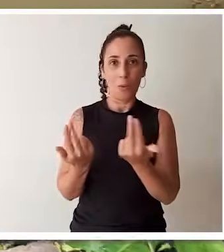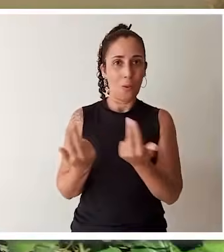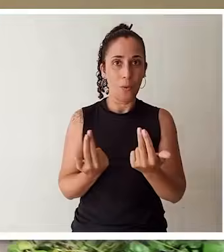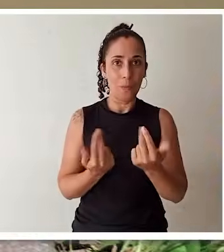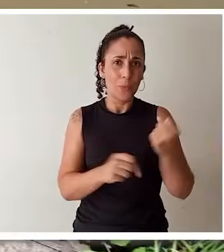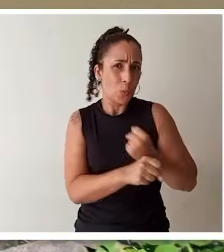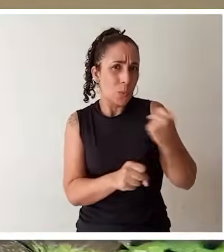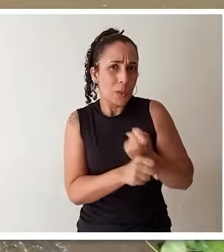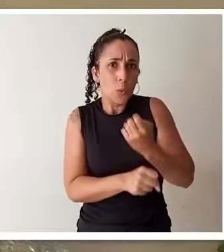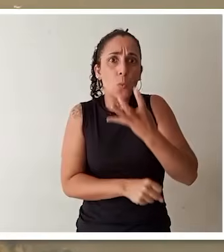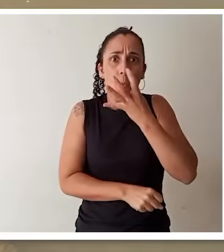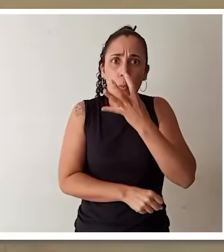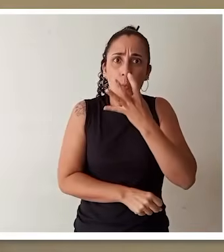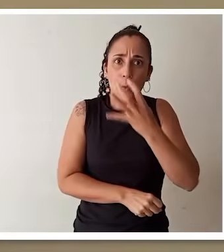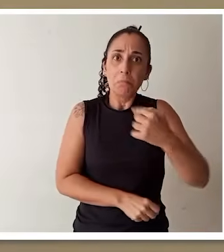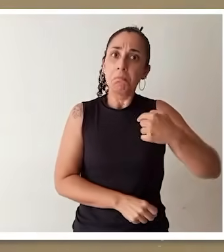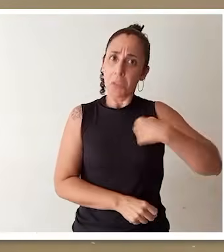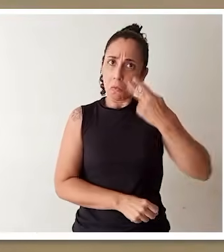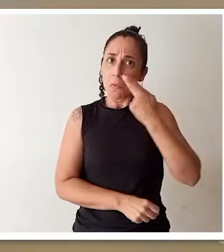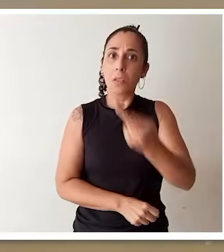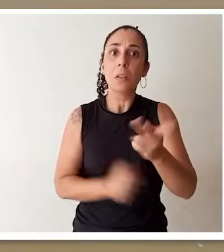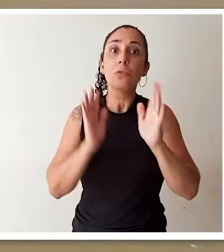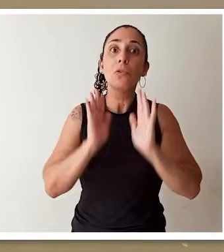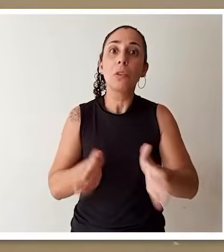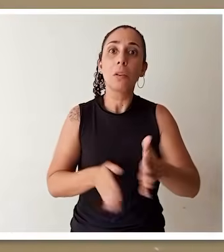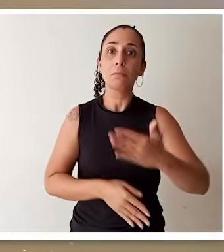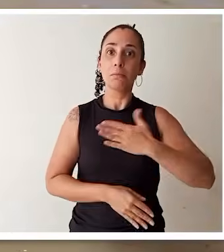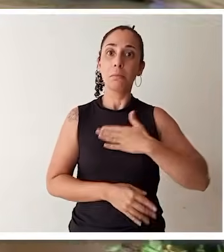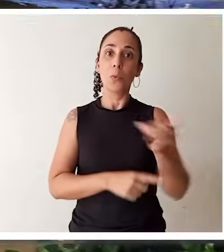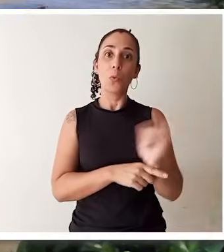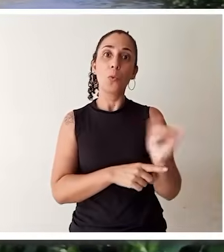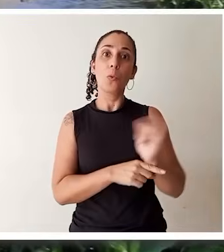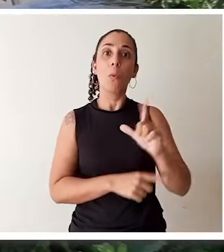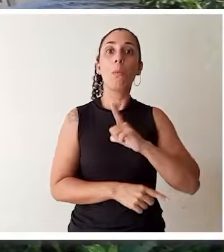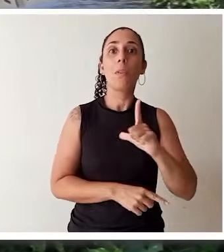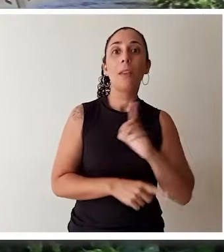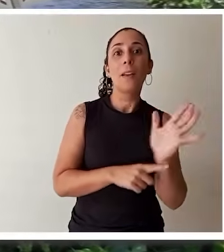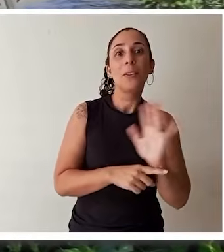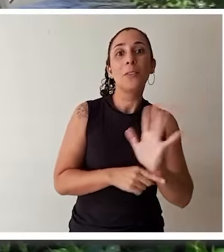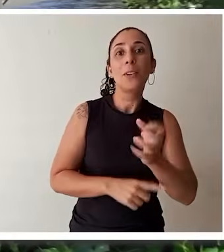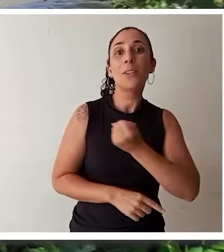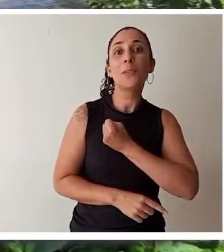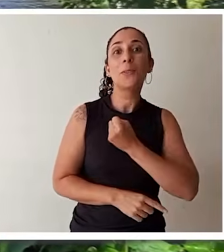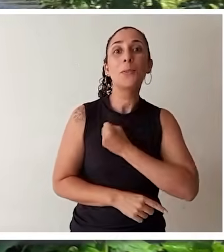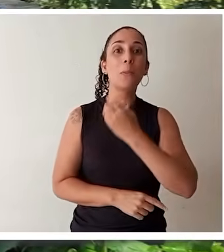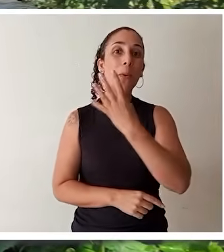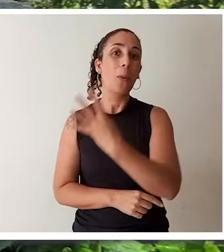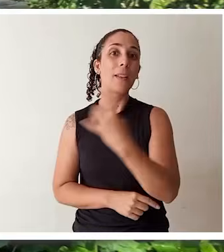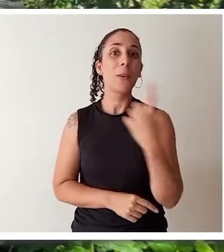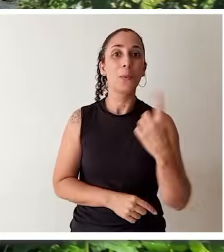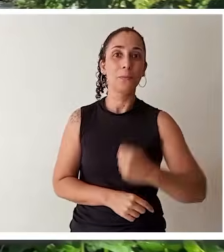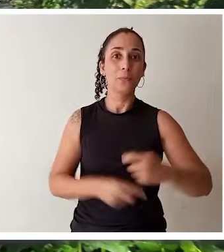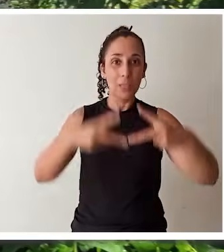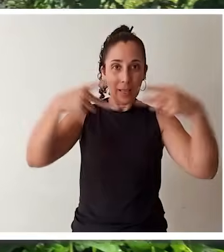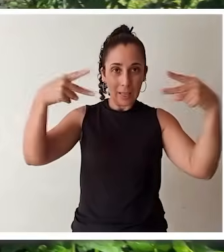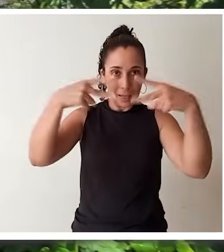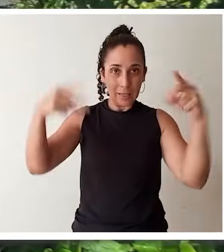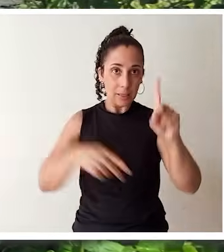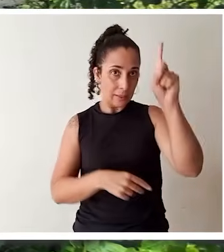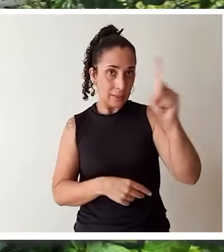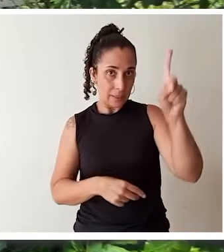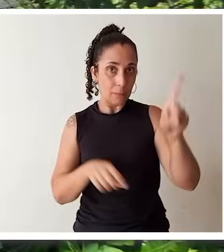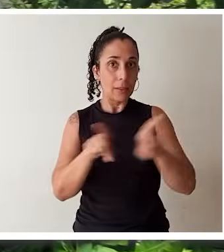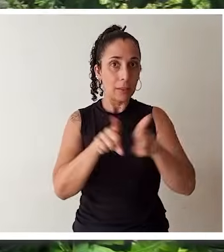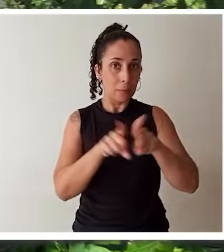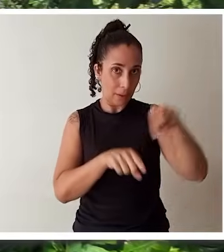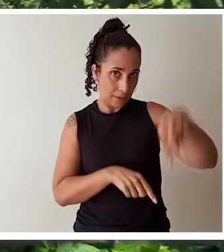tão incrível, tão impressionante do ponto de vista da engenharia, que eu dediquei uma trip só para ela. É a trip 41. O link está